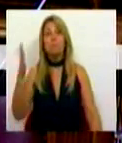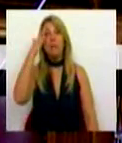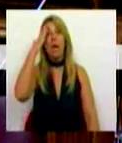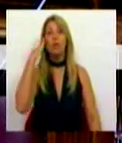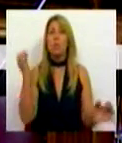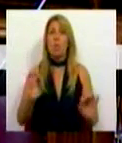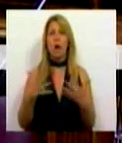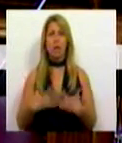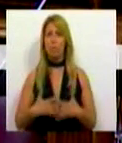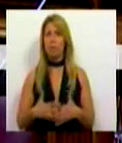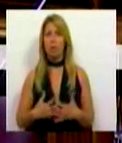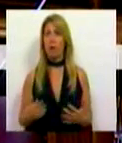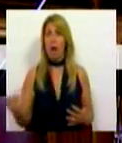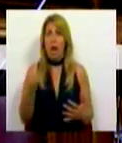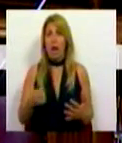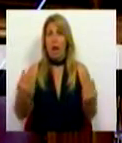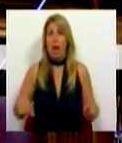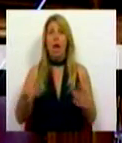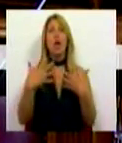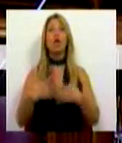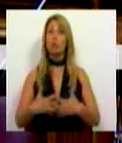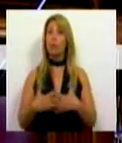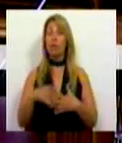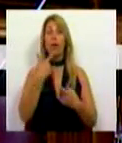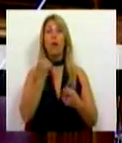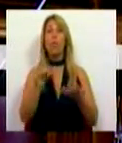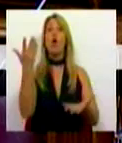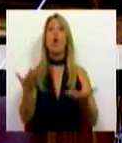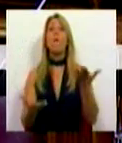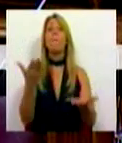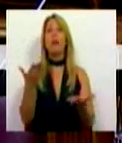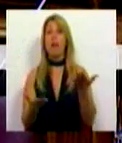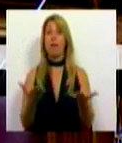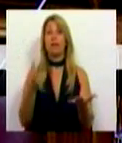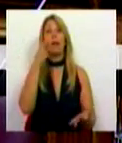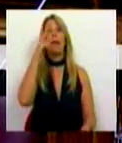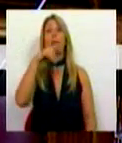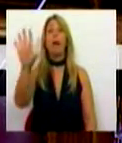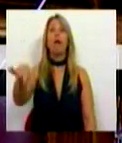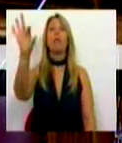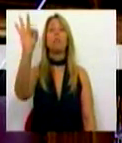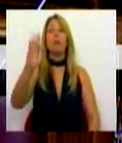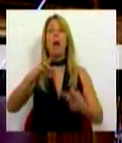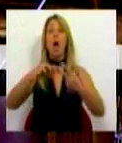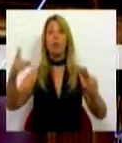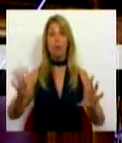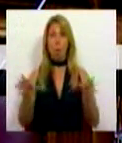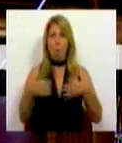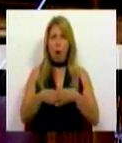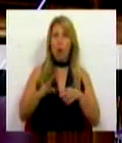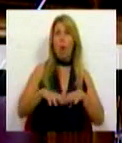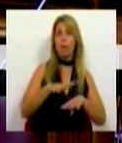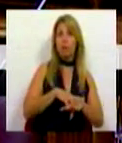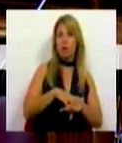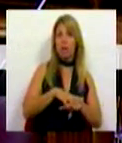assiste dúvida nenhuma a ninguém, que não se pode comparar os eleitos autárquicos a um órgão administrativo. E